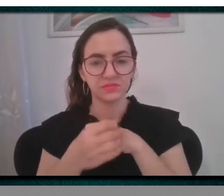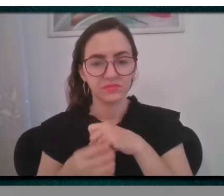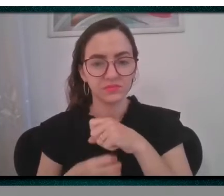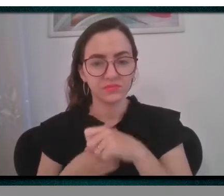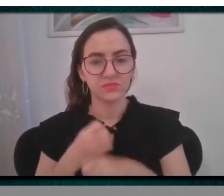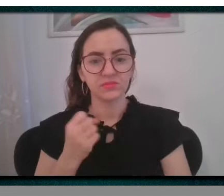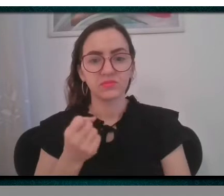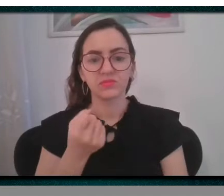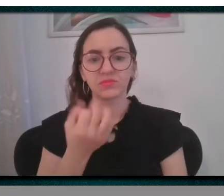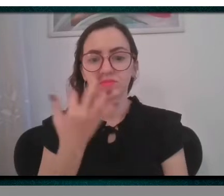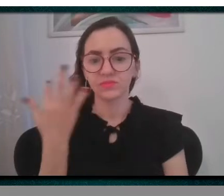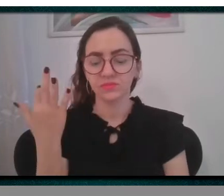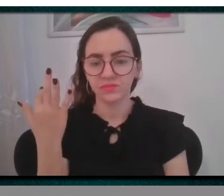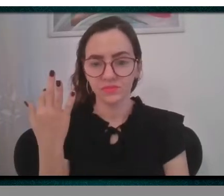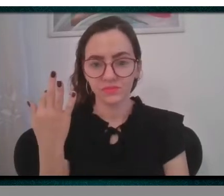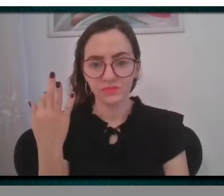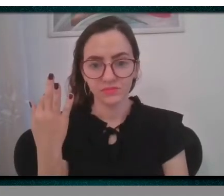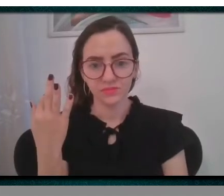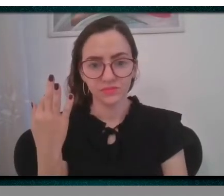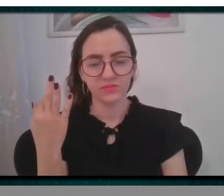moléculas